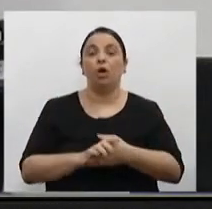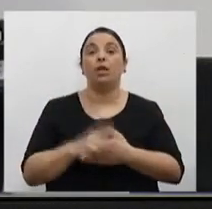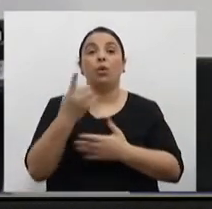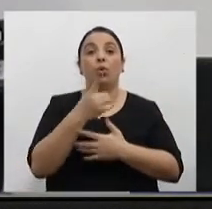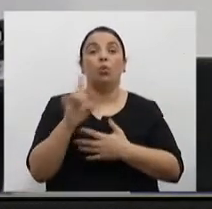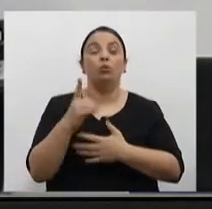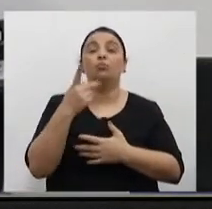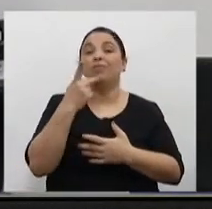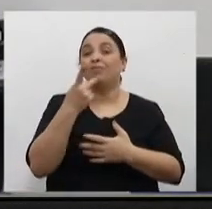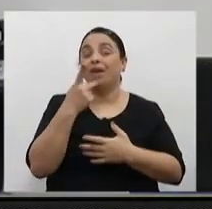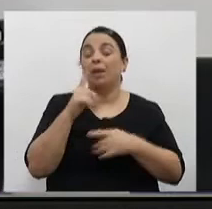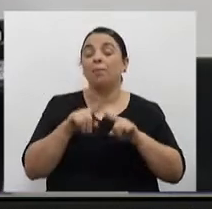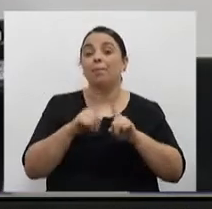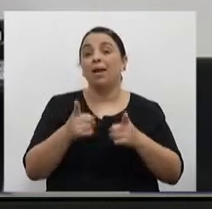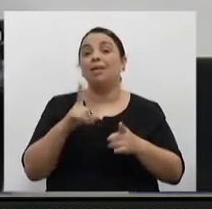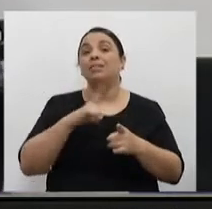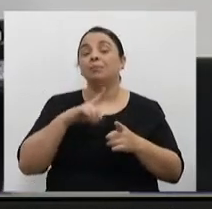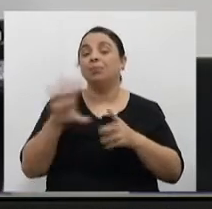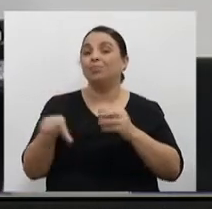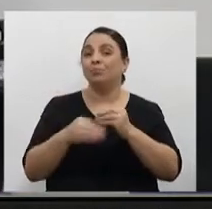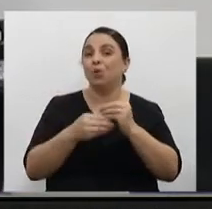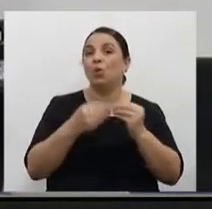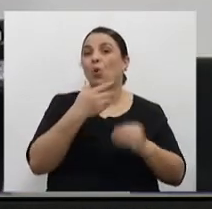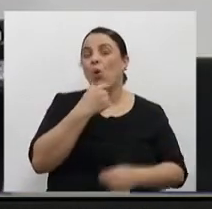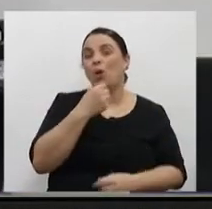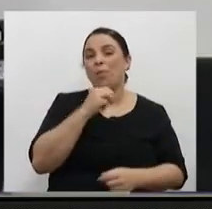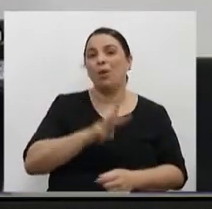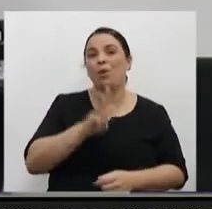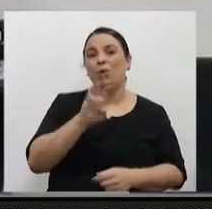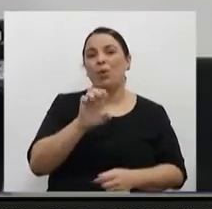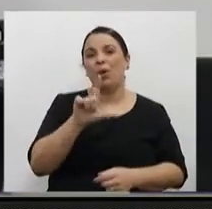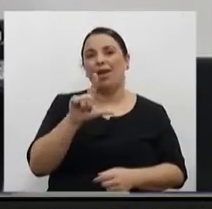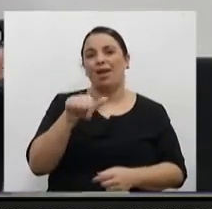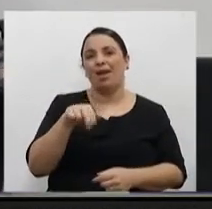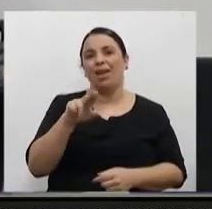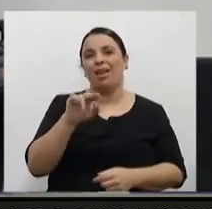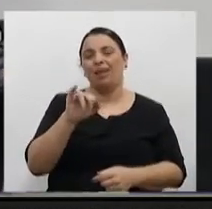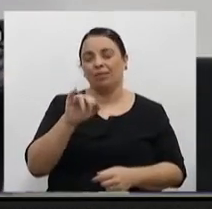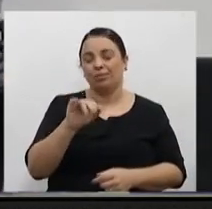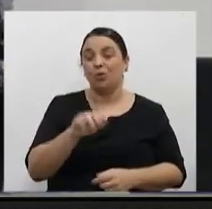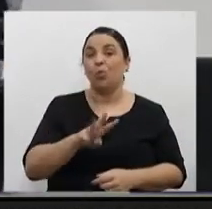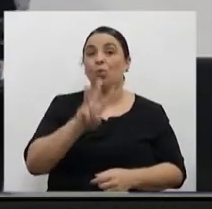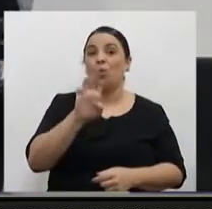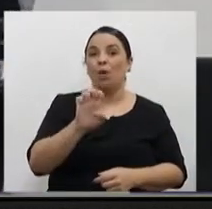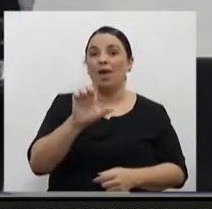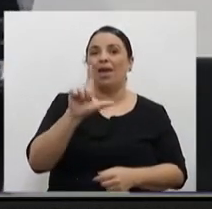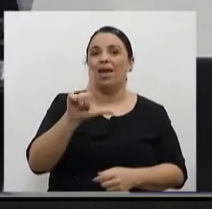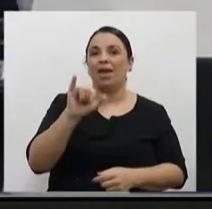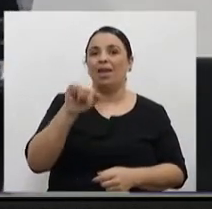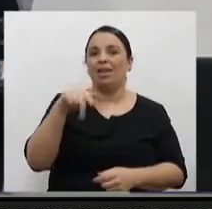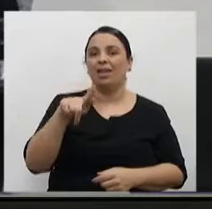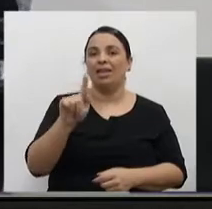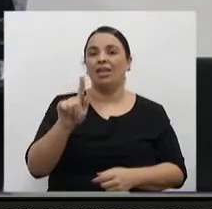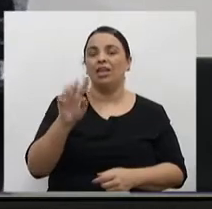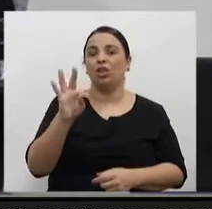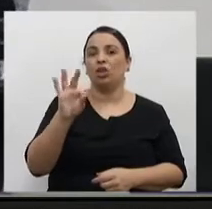falar, mas temos aqui também o senhor Wellington, estou até vendo ele aqui na tela. Wellington, manda para a gente só seu